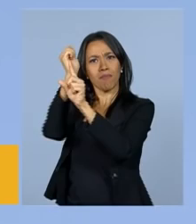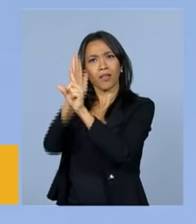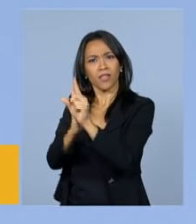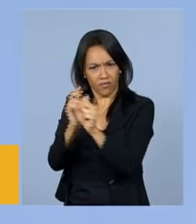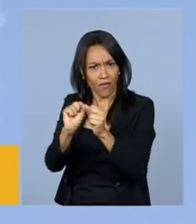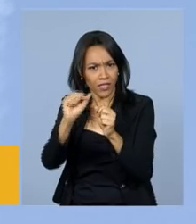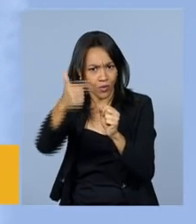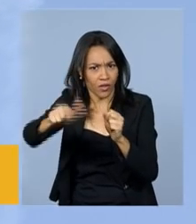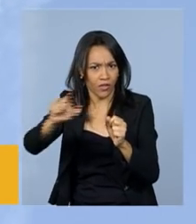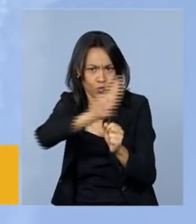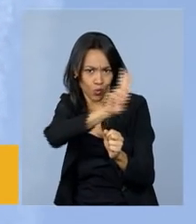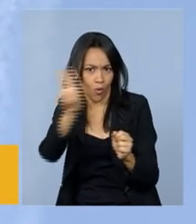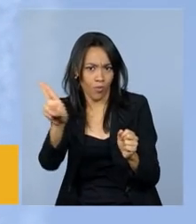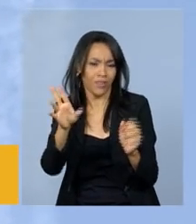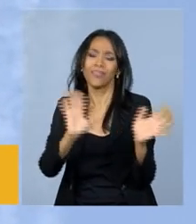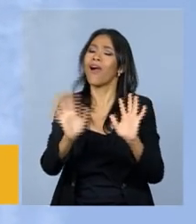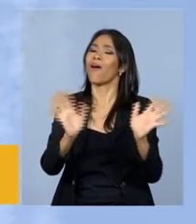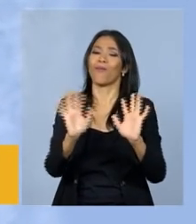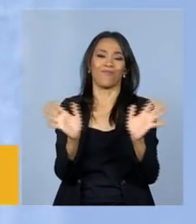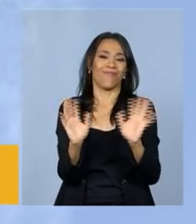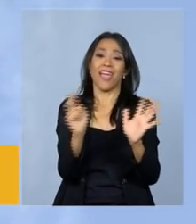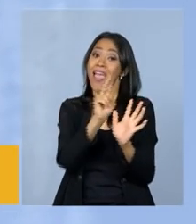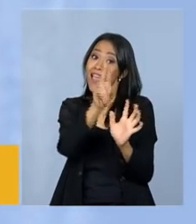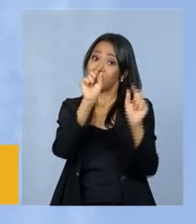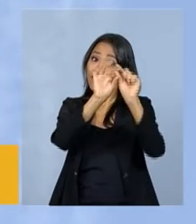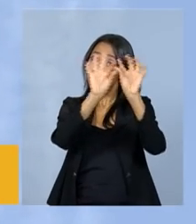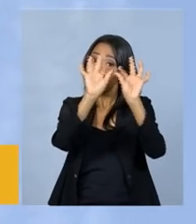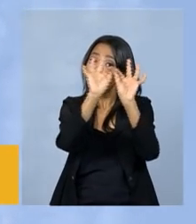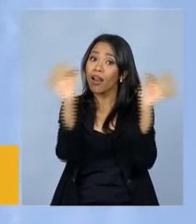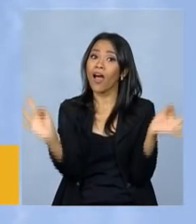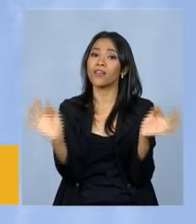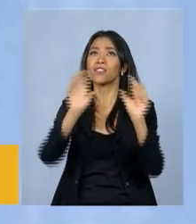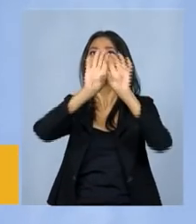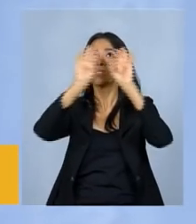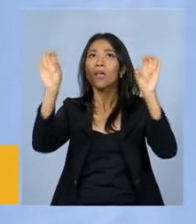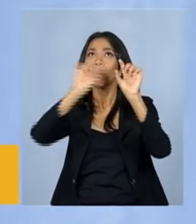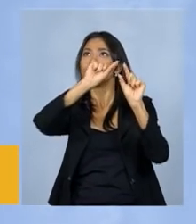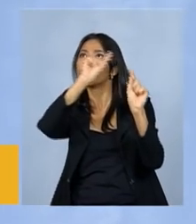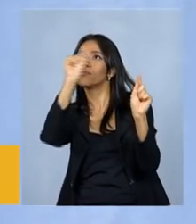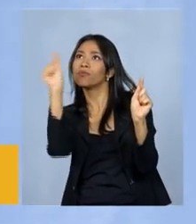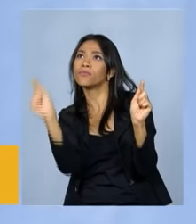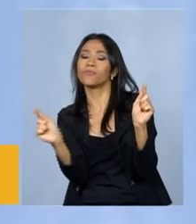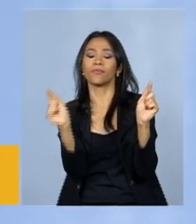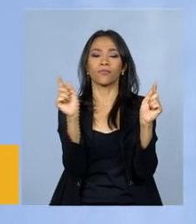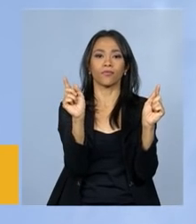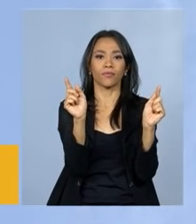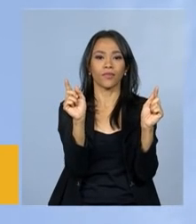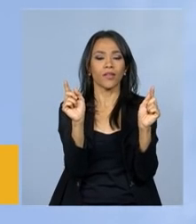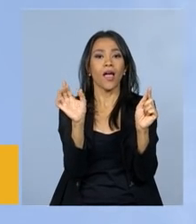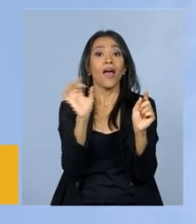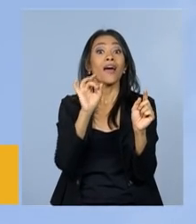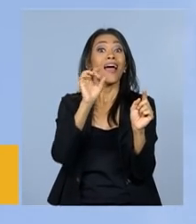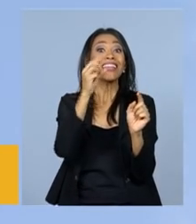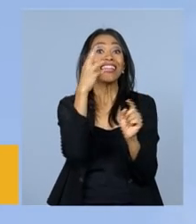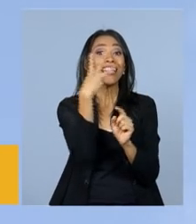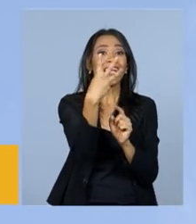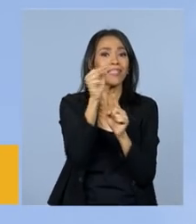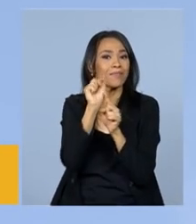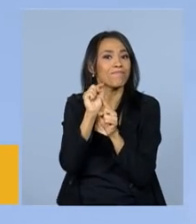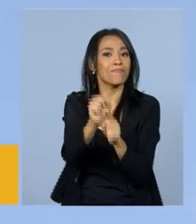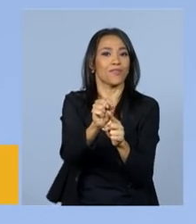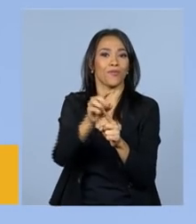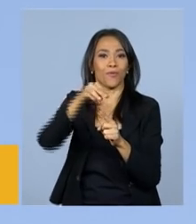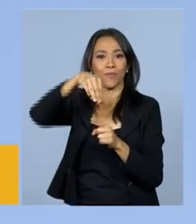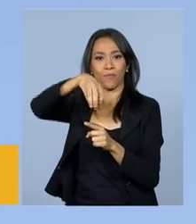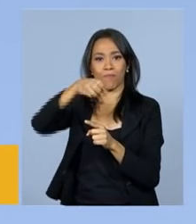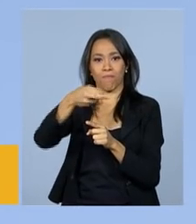formação? Não, não fazem mais por quê? Essa frase eles fazem a escrita a 3 mil metros de